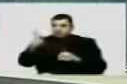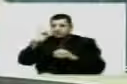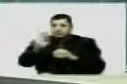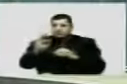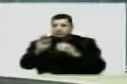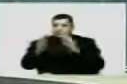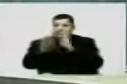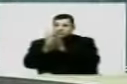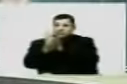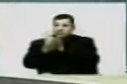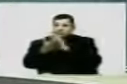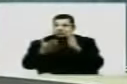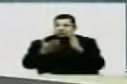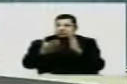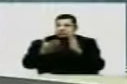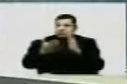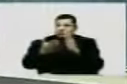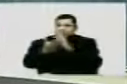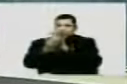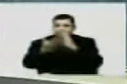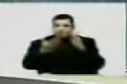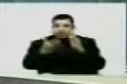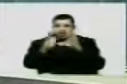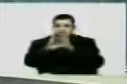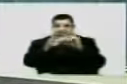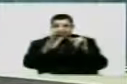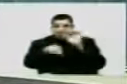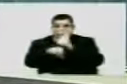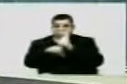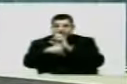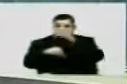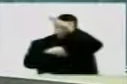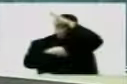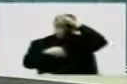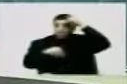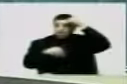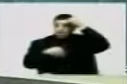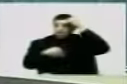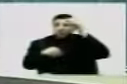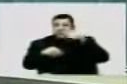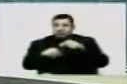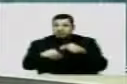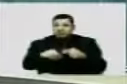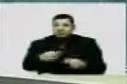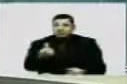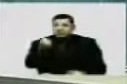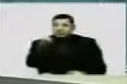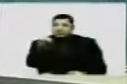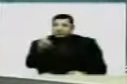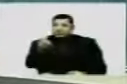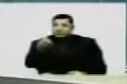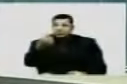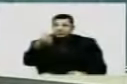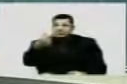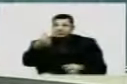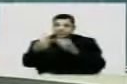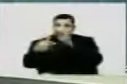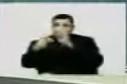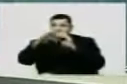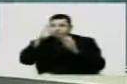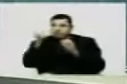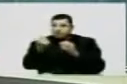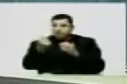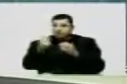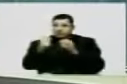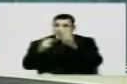Federal, uma parte e uma parte em lei estadual, a cidade de Manaus fica com 62% de tudo